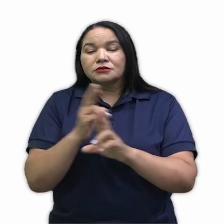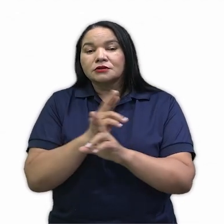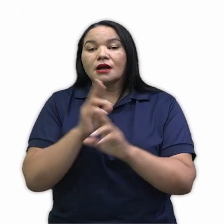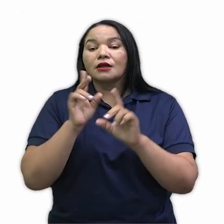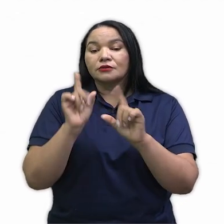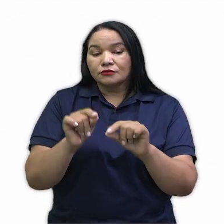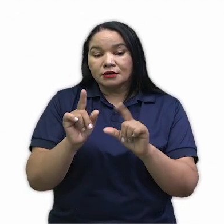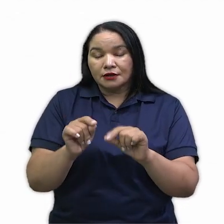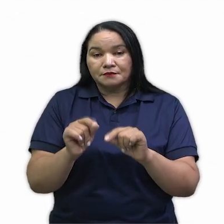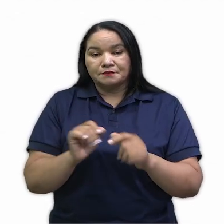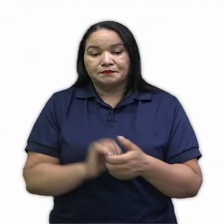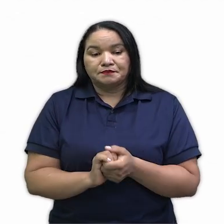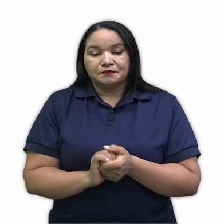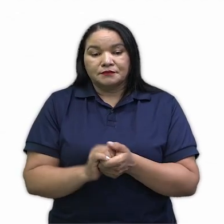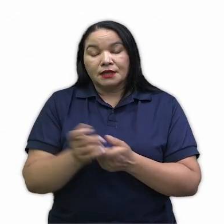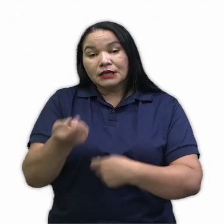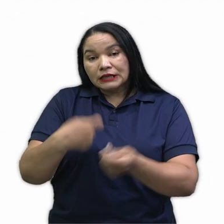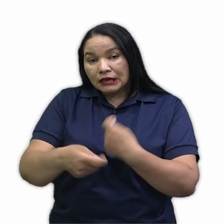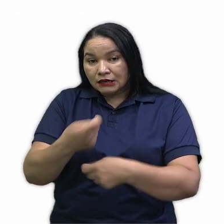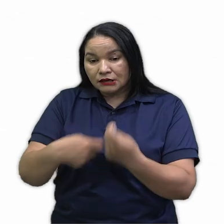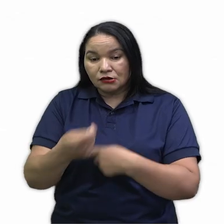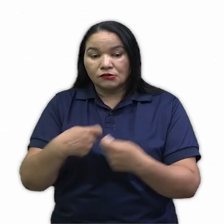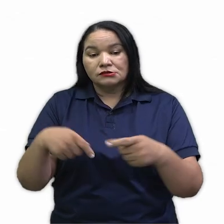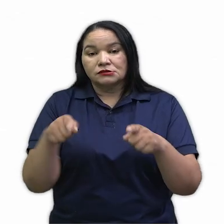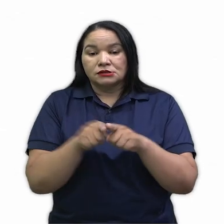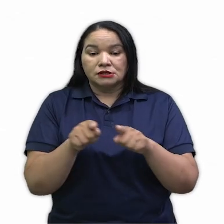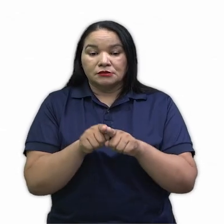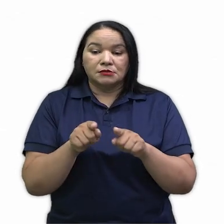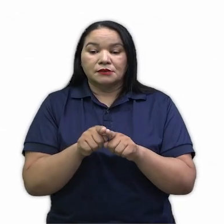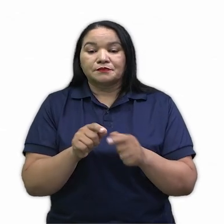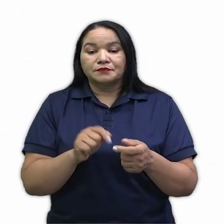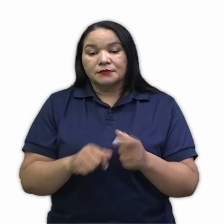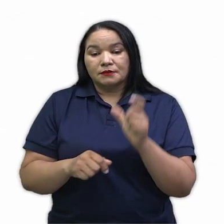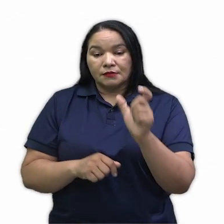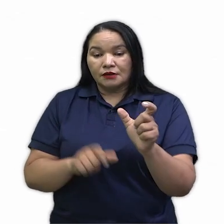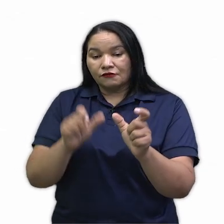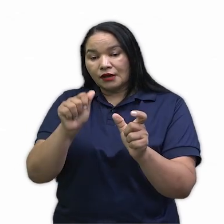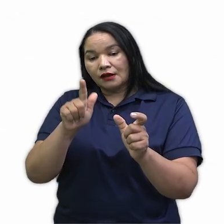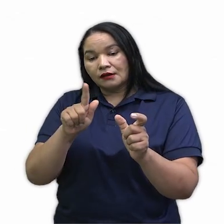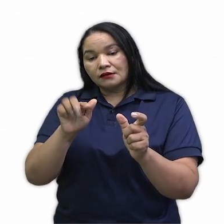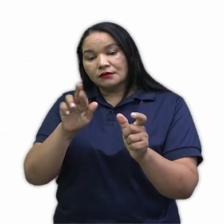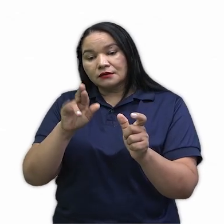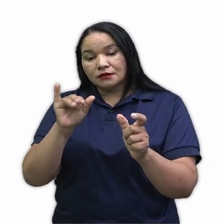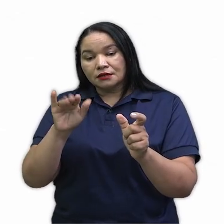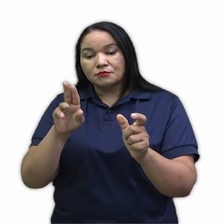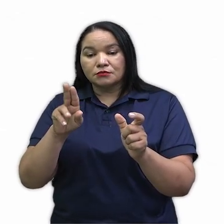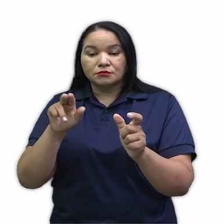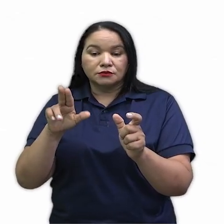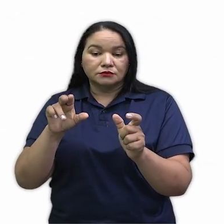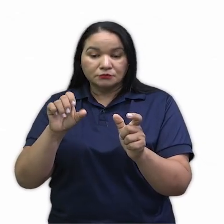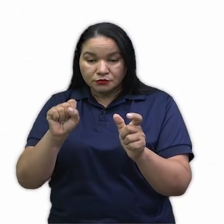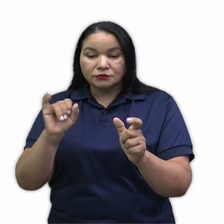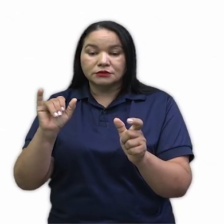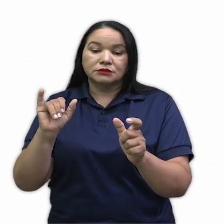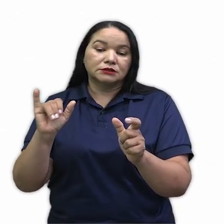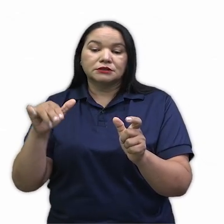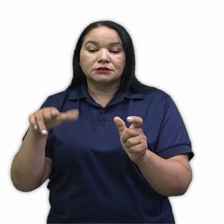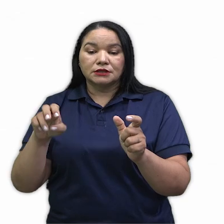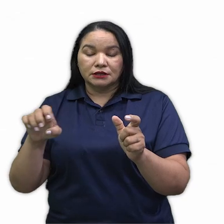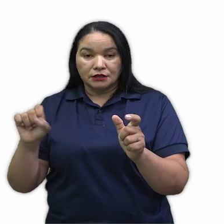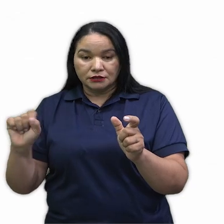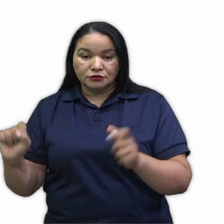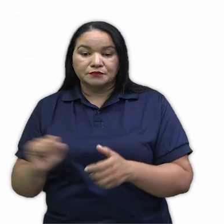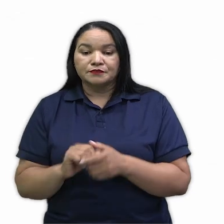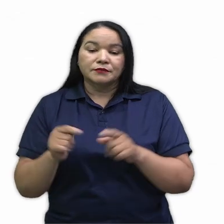ao agronegócio, também conhecido como agribusiness, tá? Que vai se referir, gente, a uma combinação